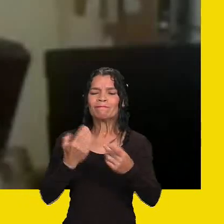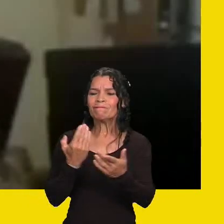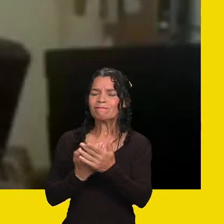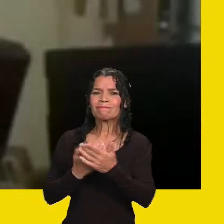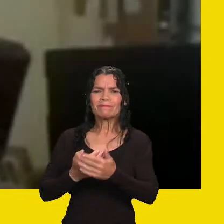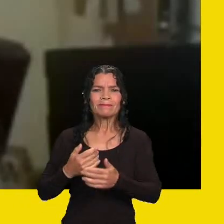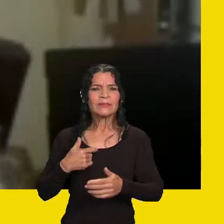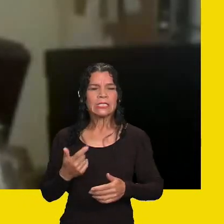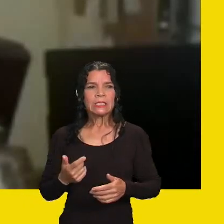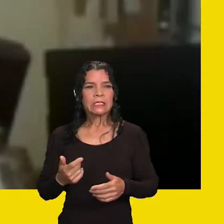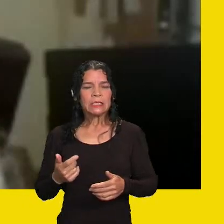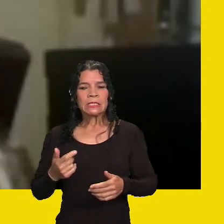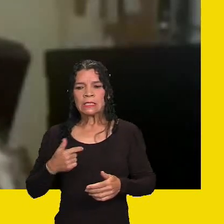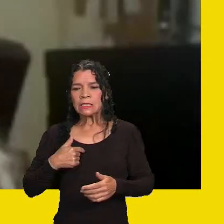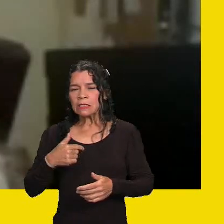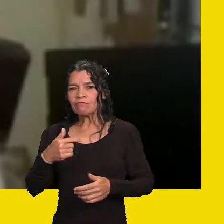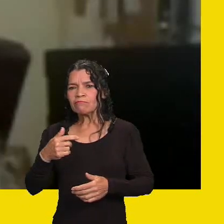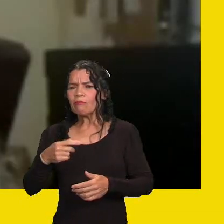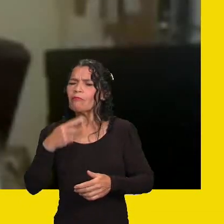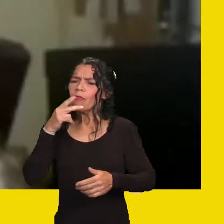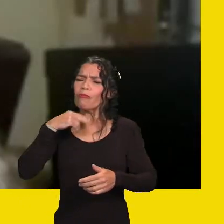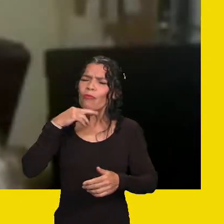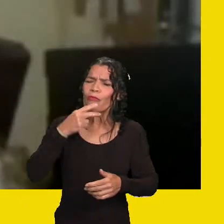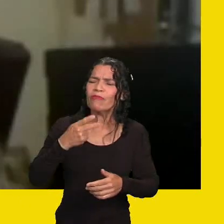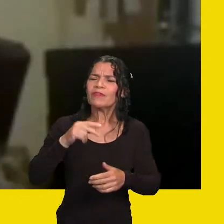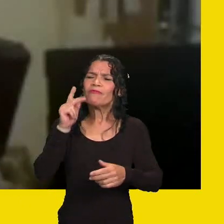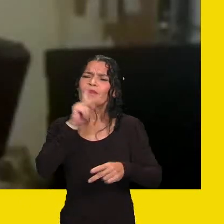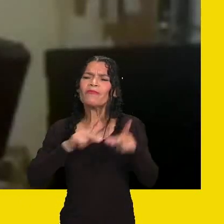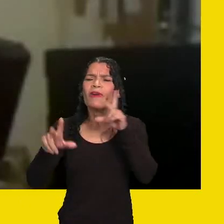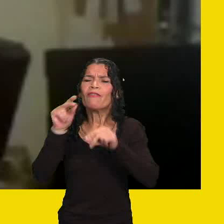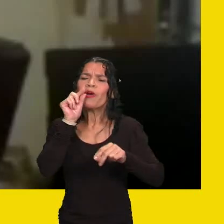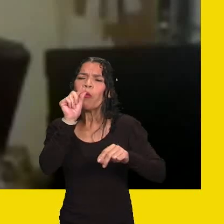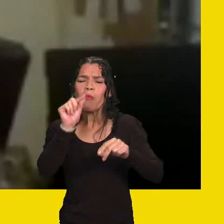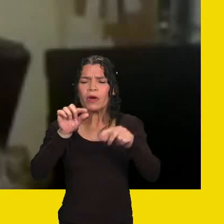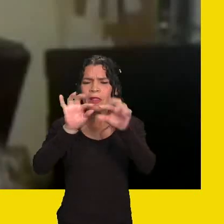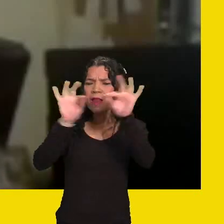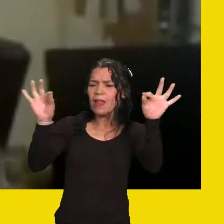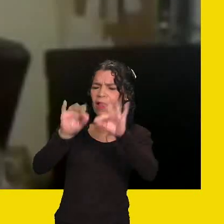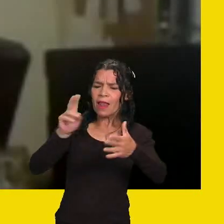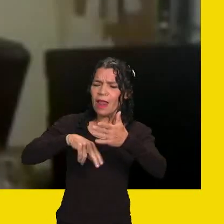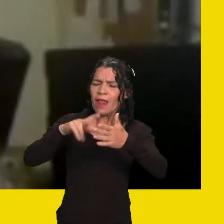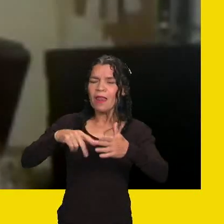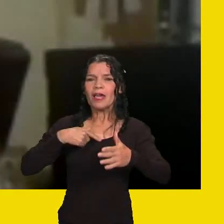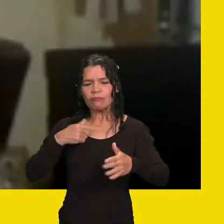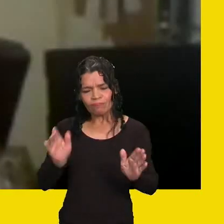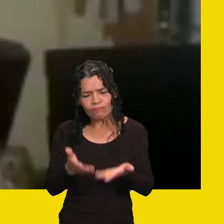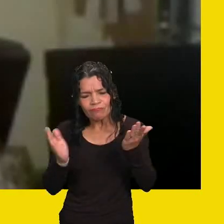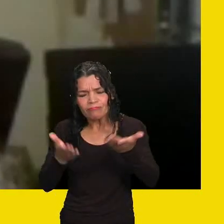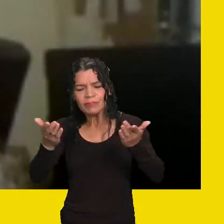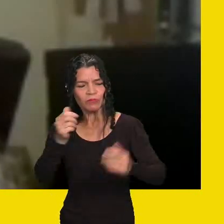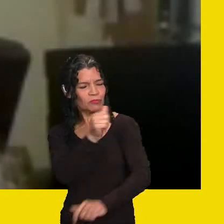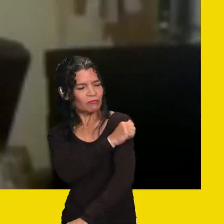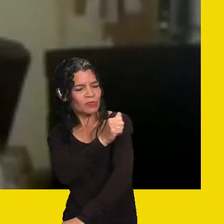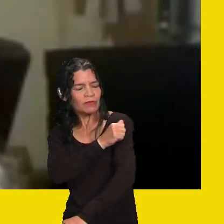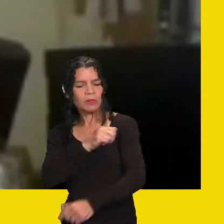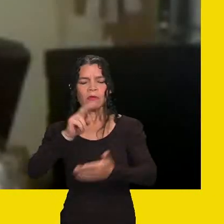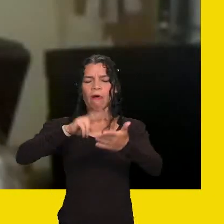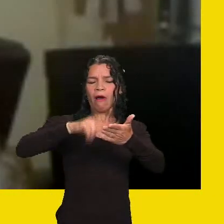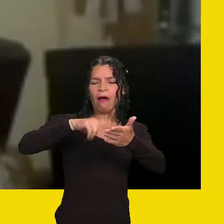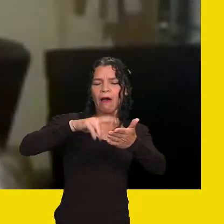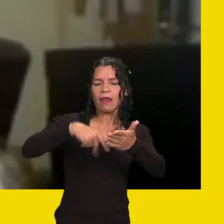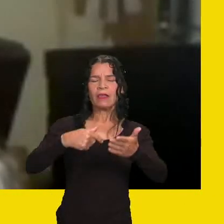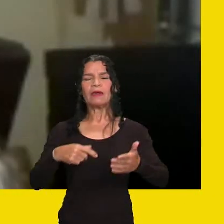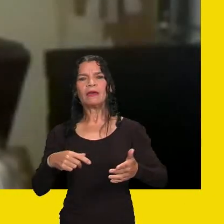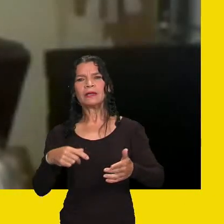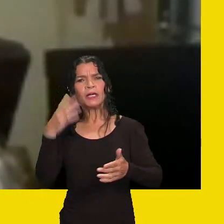não, vamos falar, cada um falando um pouquinho, vamos ler um trechinho, que eu sempre estimulo meus alunos a lerem.